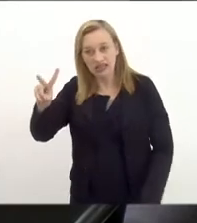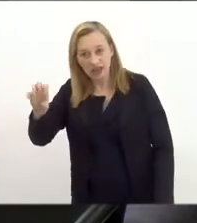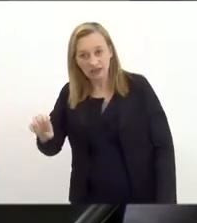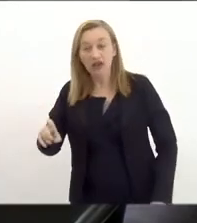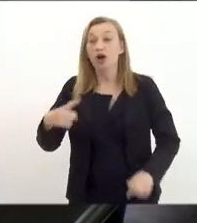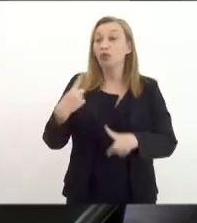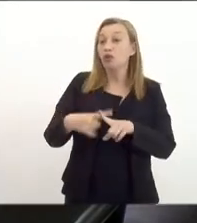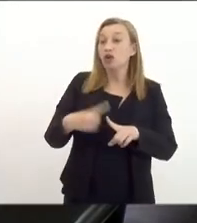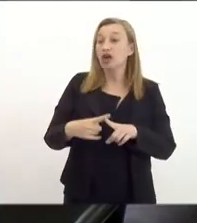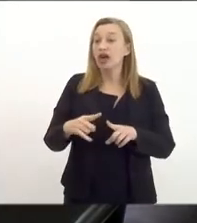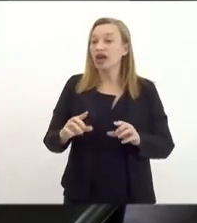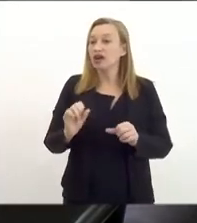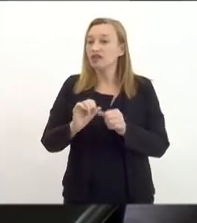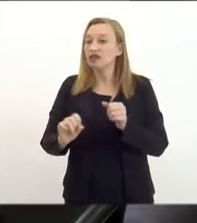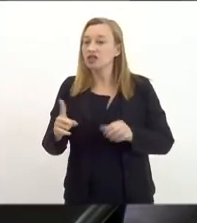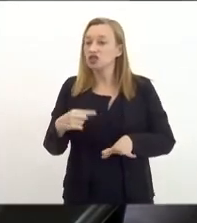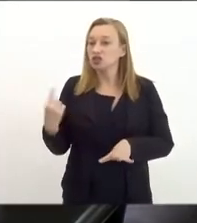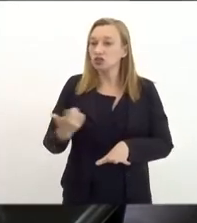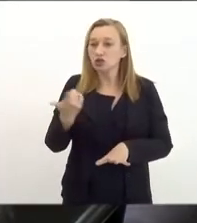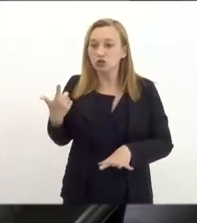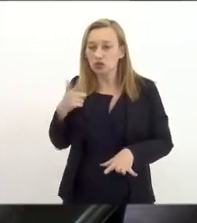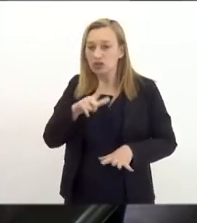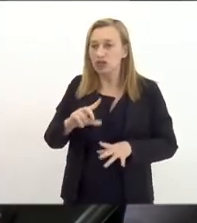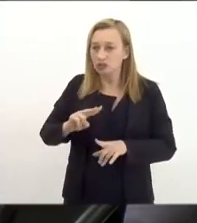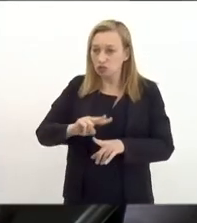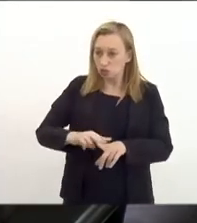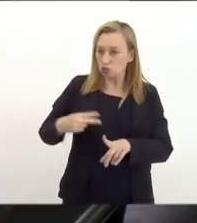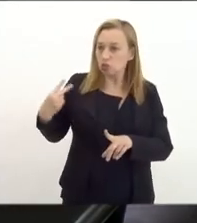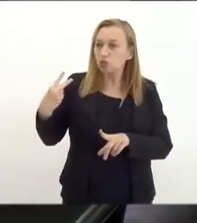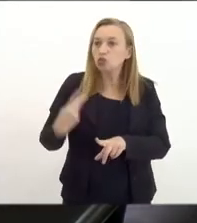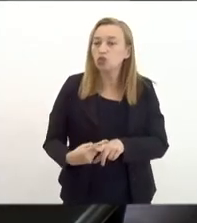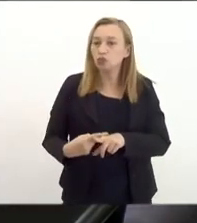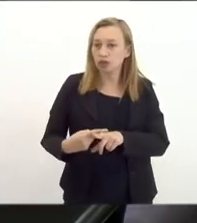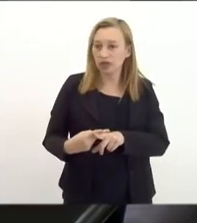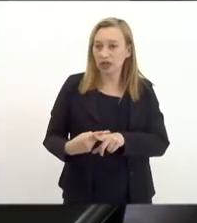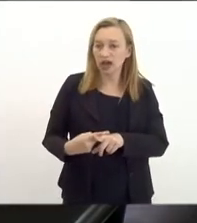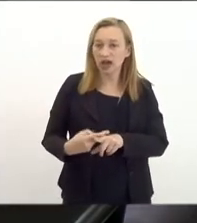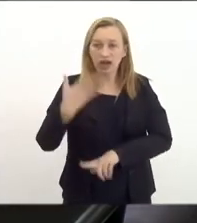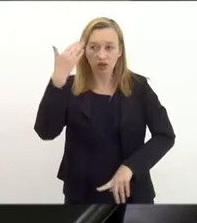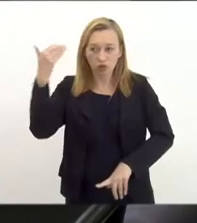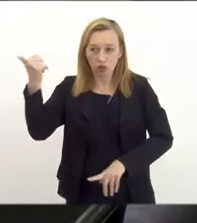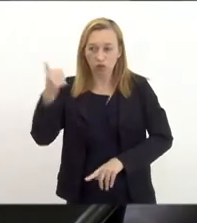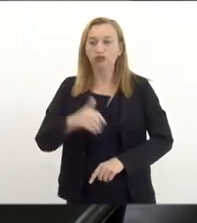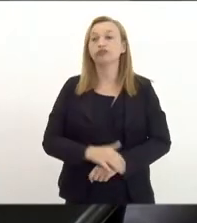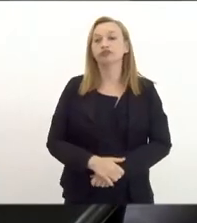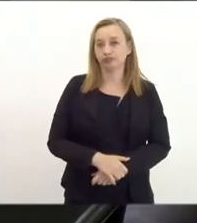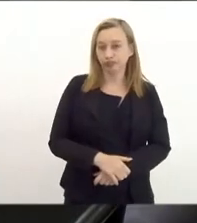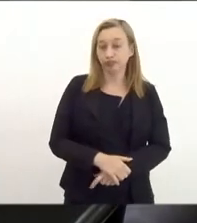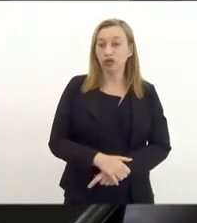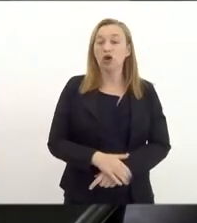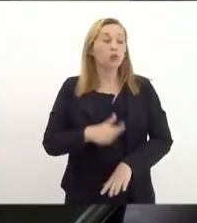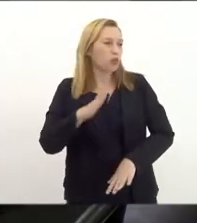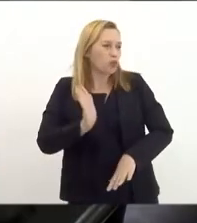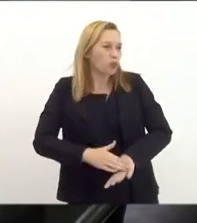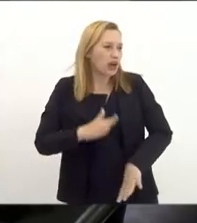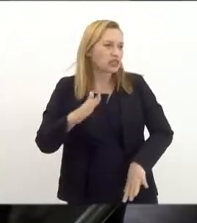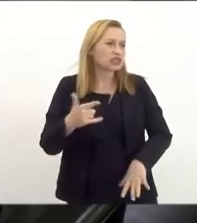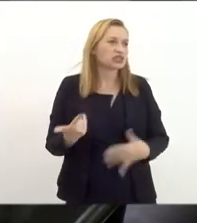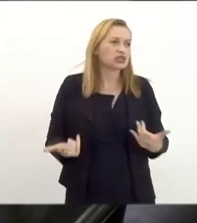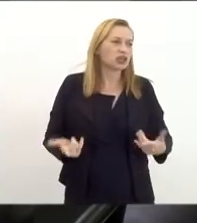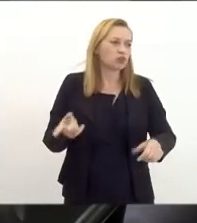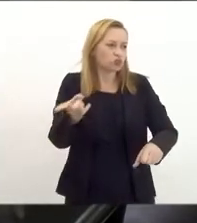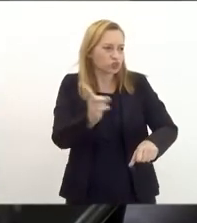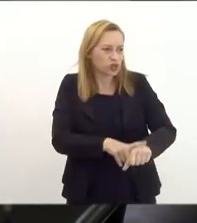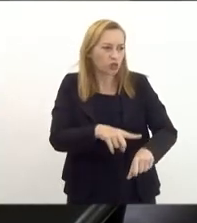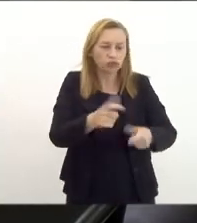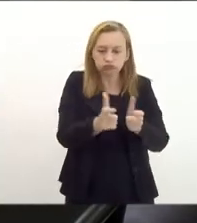fez o que a gente consiga aplicar o sucesso e por mais que tenha levado